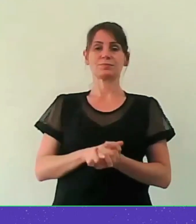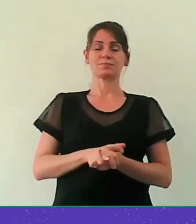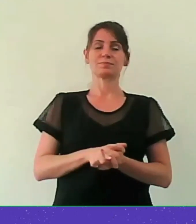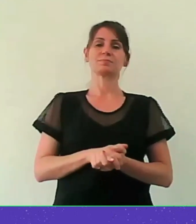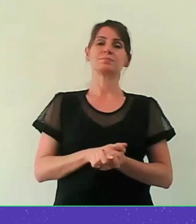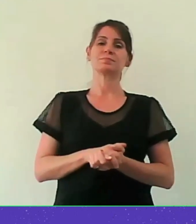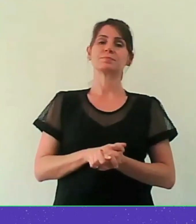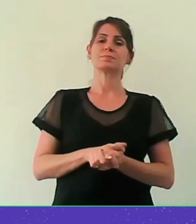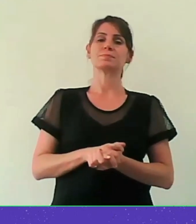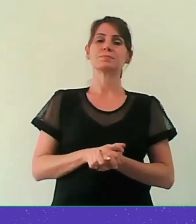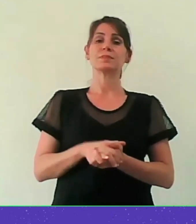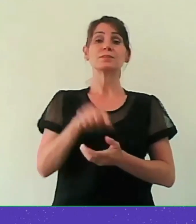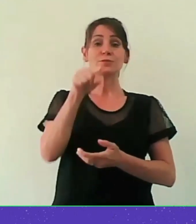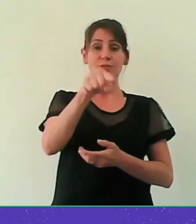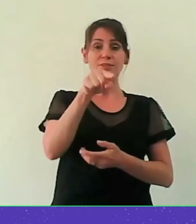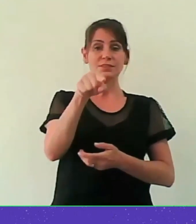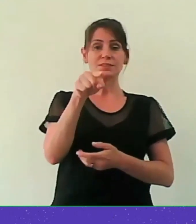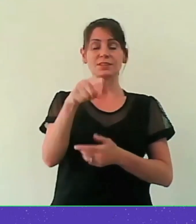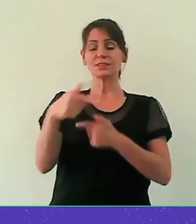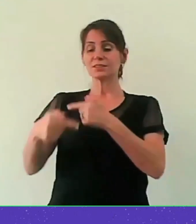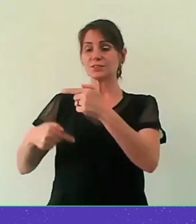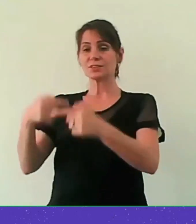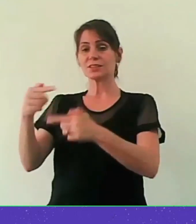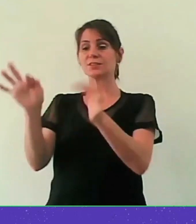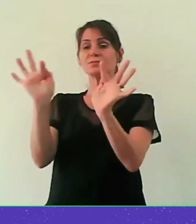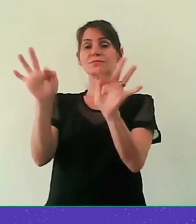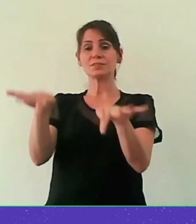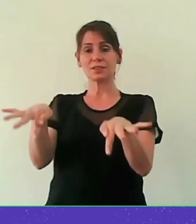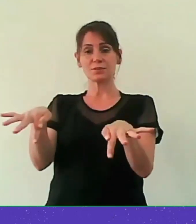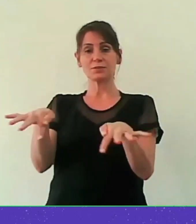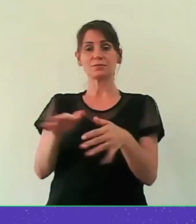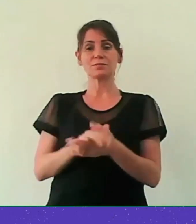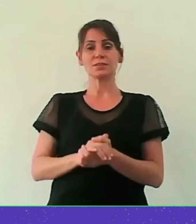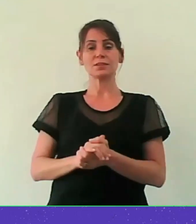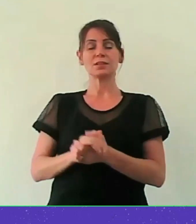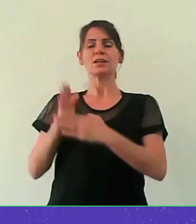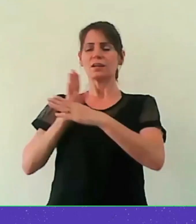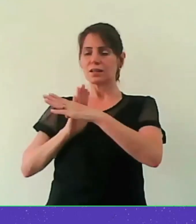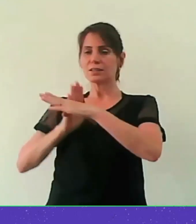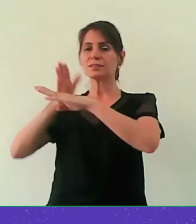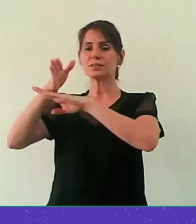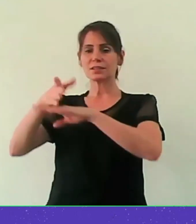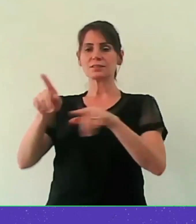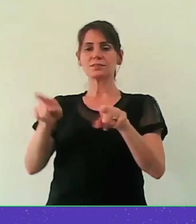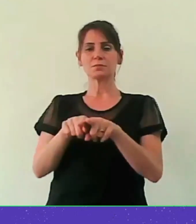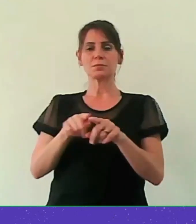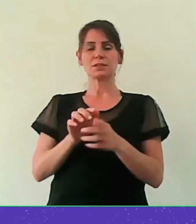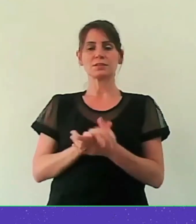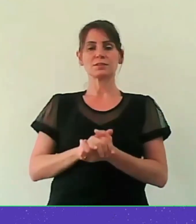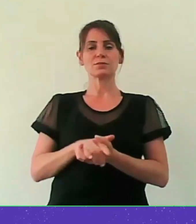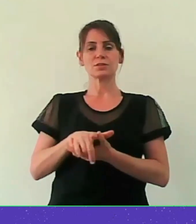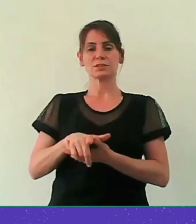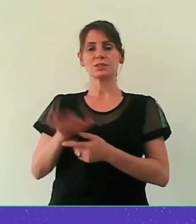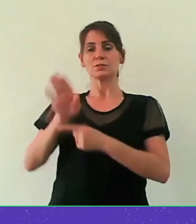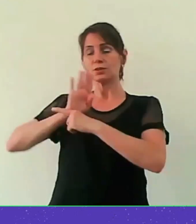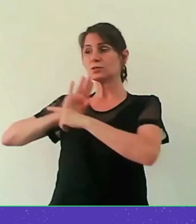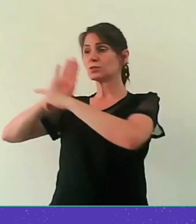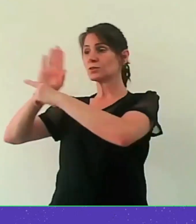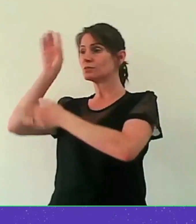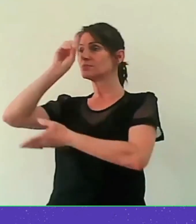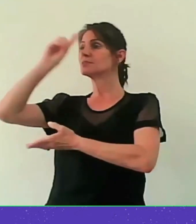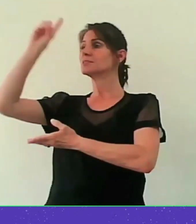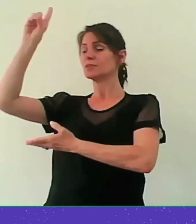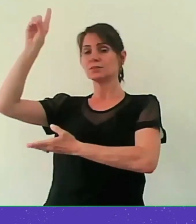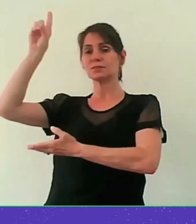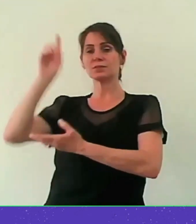e vocês da geração final, vocês vão proporcionar para Deus